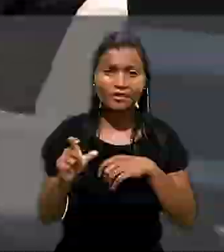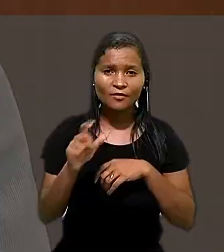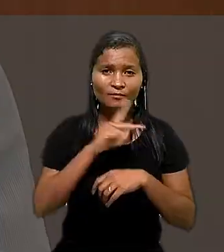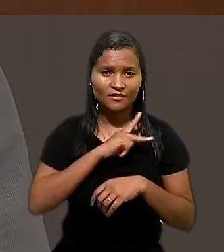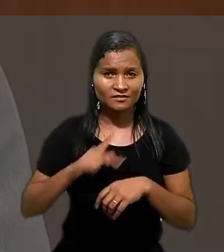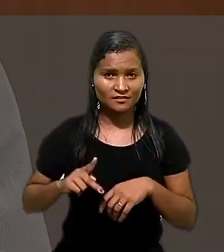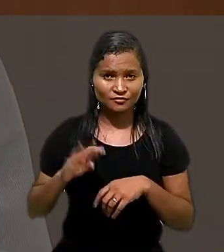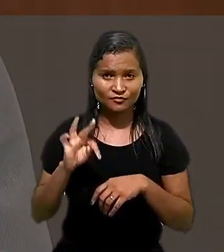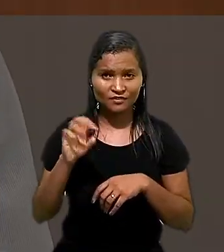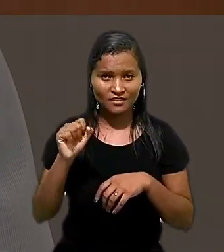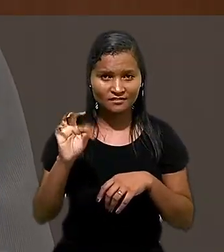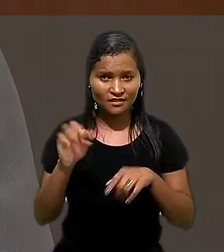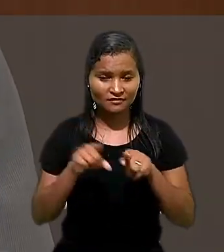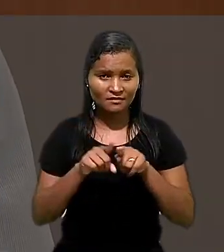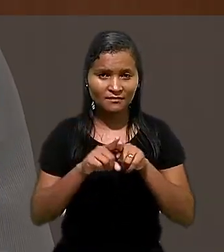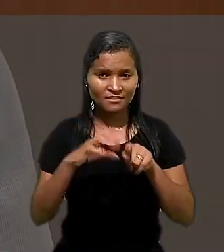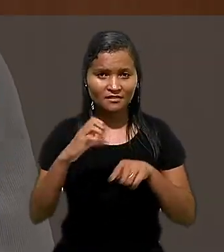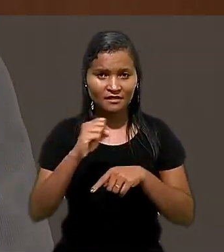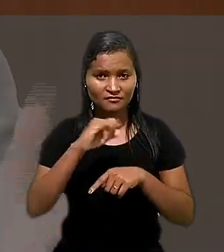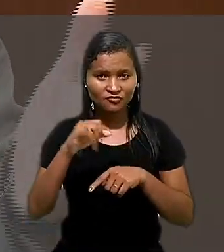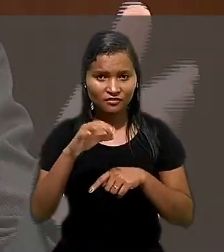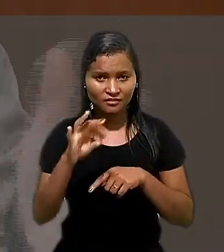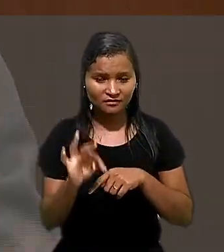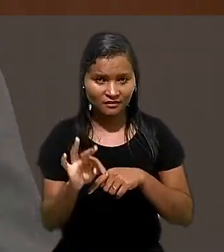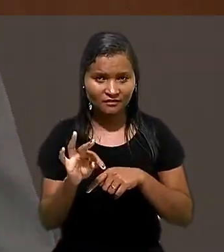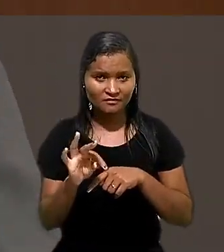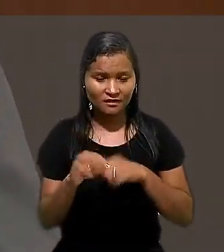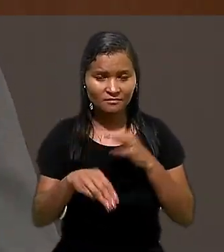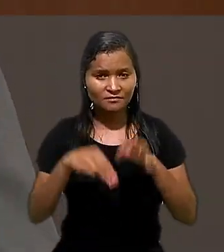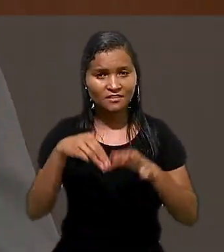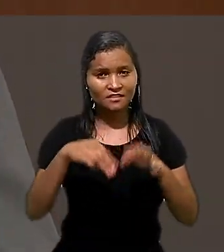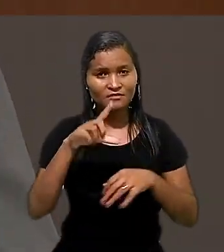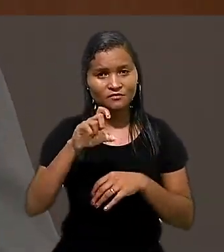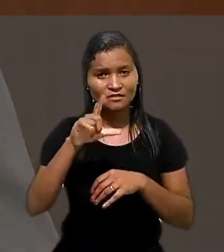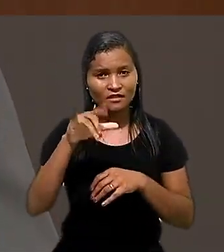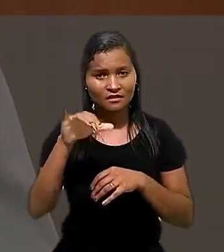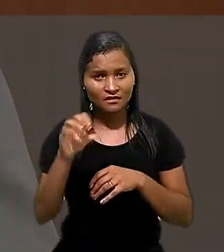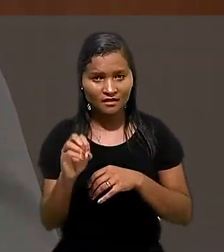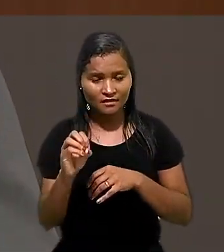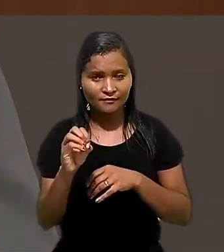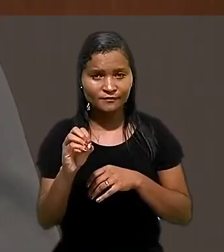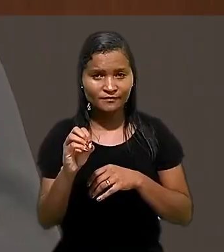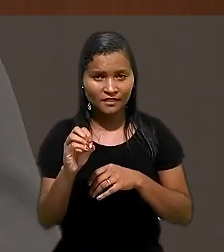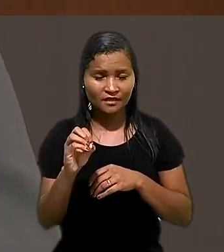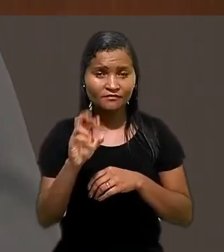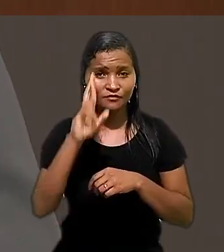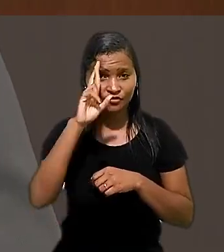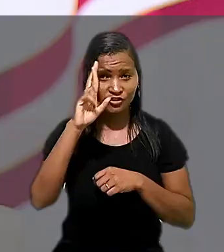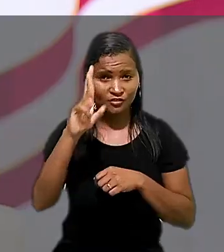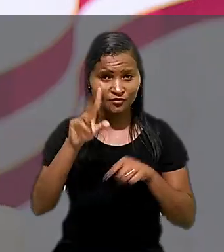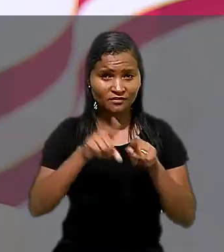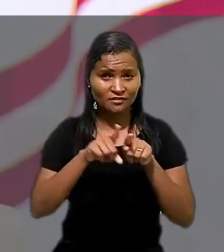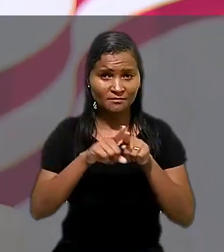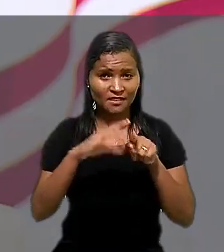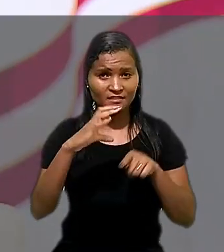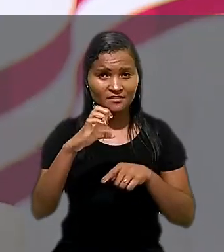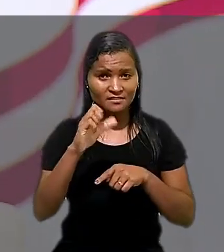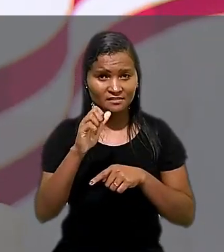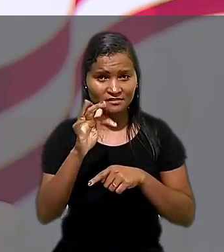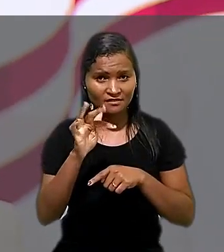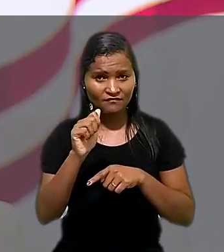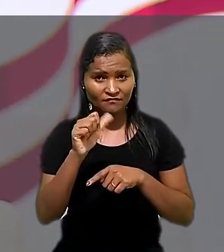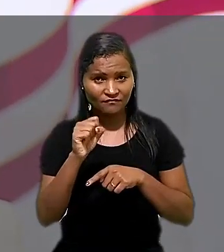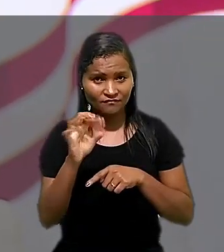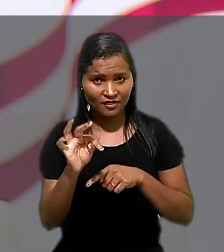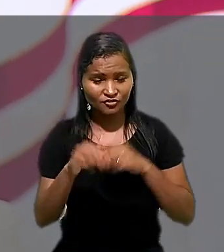eles o presidente do TST e do Conselho Superior da Justiça do Trabalho, ministro Lélio Bentes Corrêa, e o diretor do